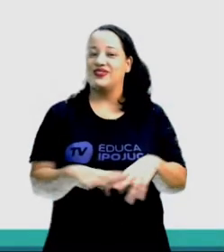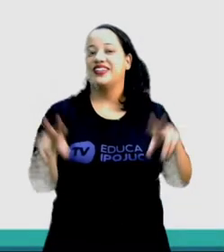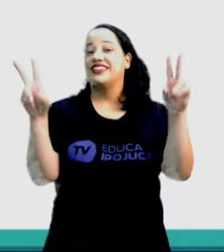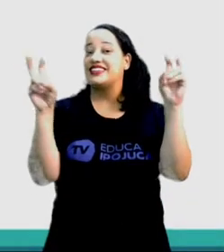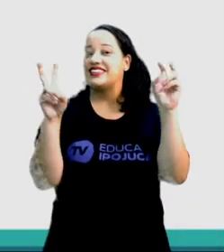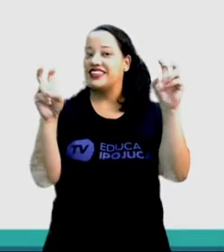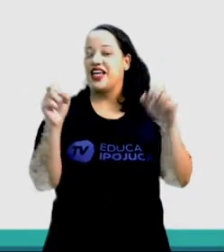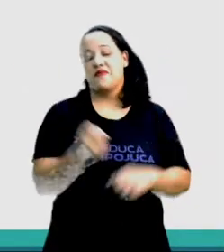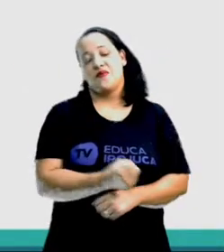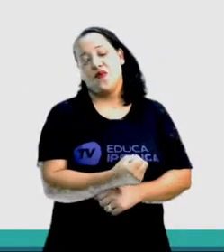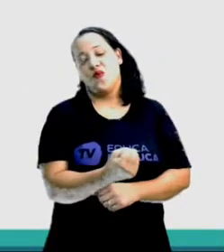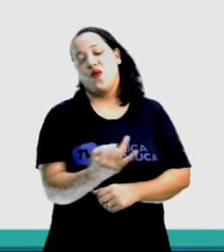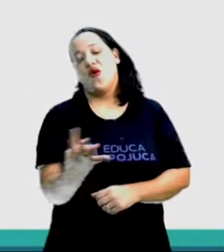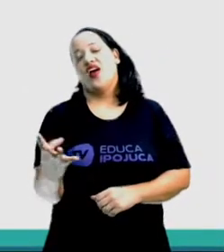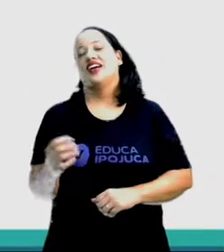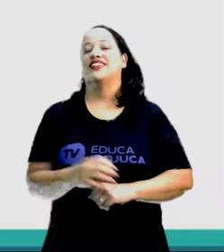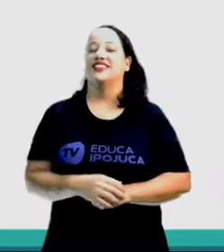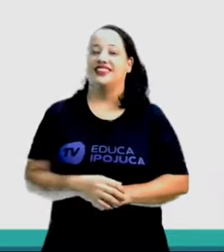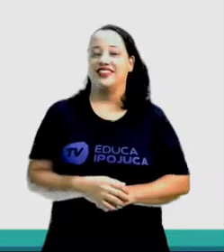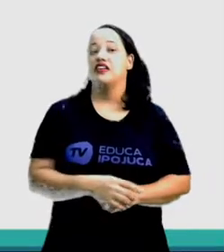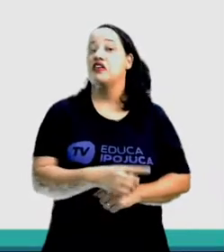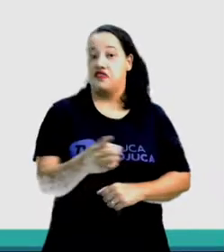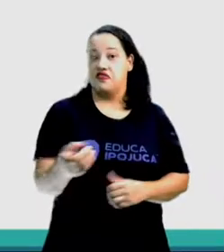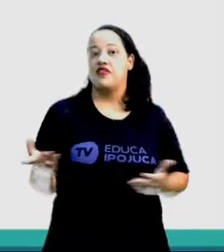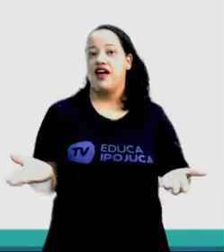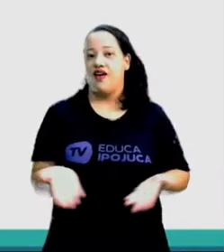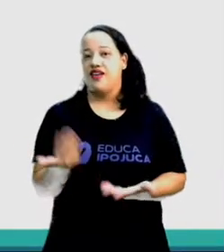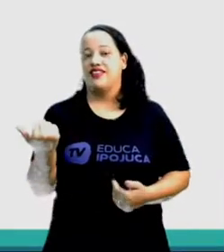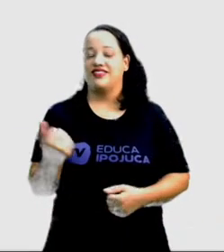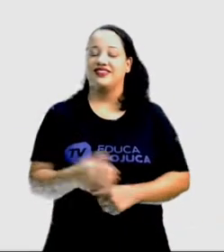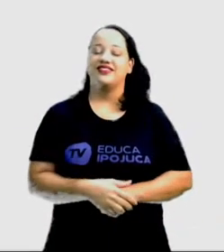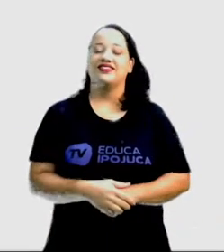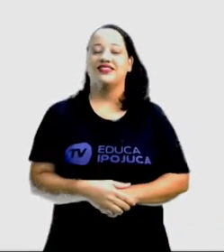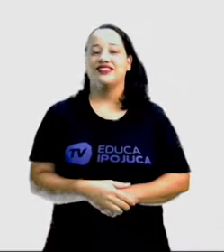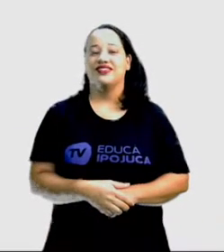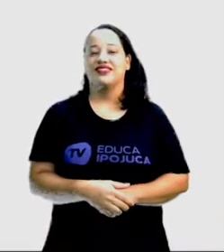sobre contagem. Legal, né? Vamos lá então?